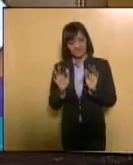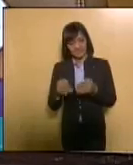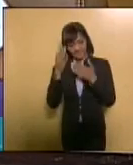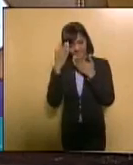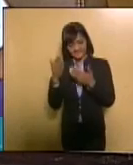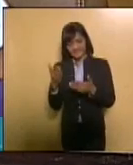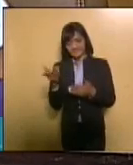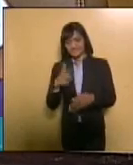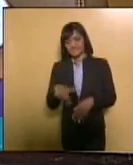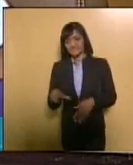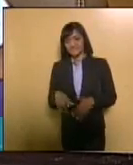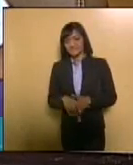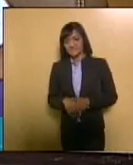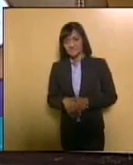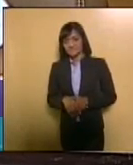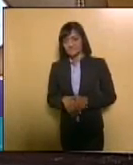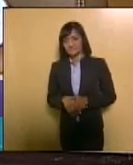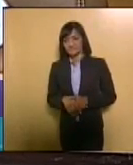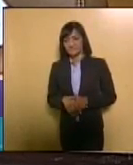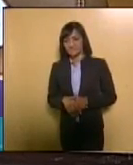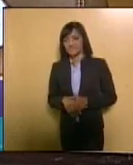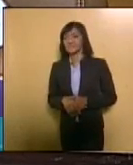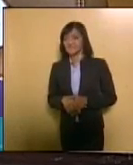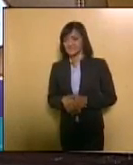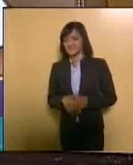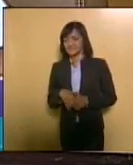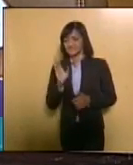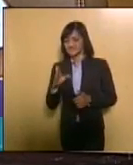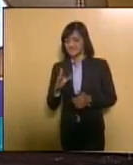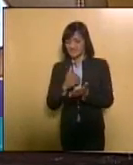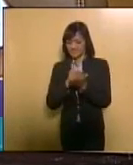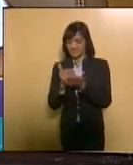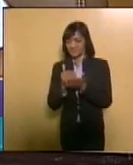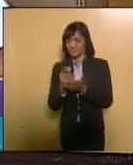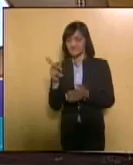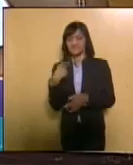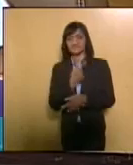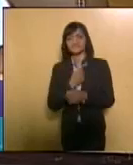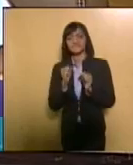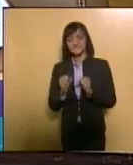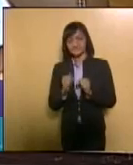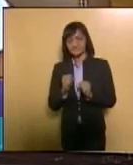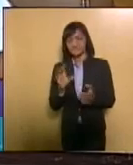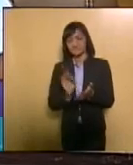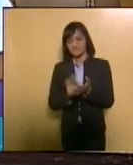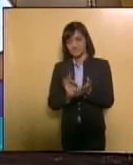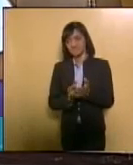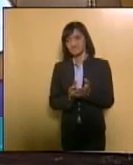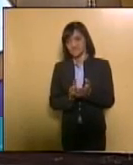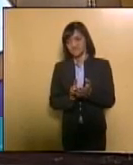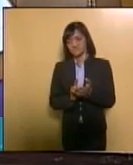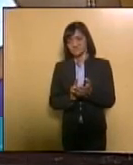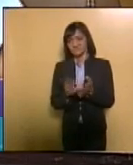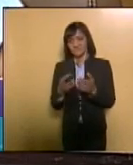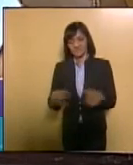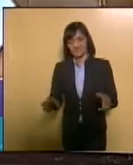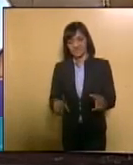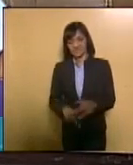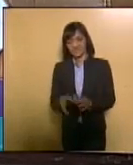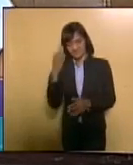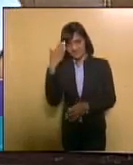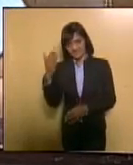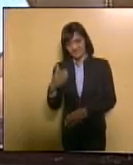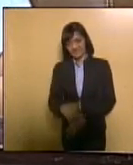agradecendo mais uma vez E que esse foi Acho que o pontapé inicial para que a gente possa estar realmente buscando solução